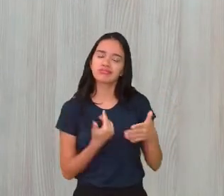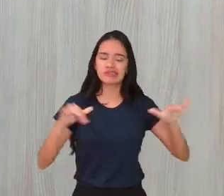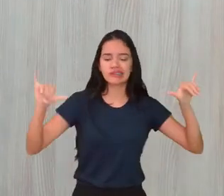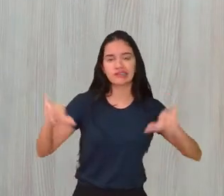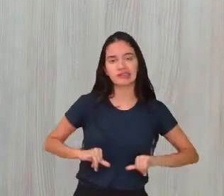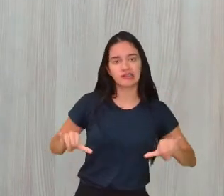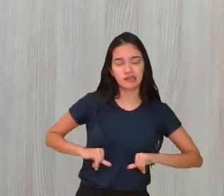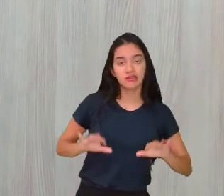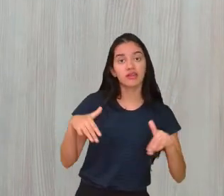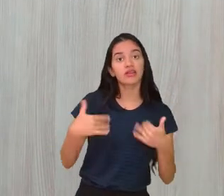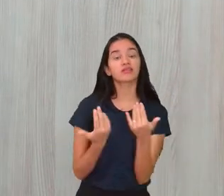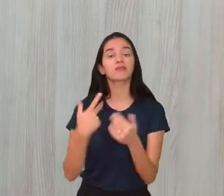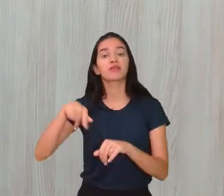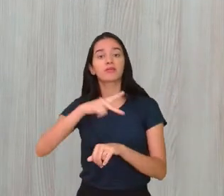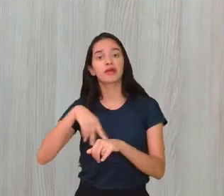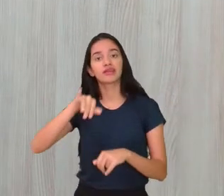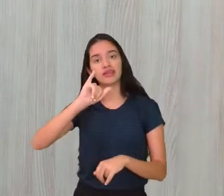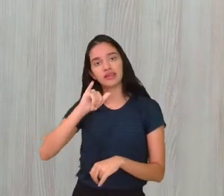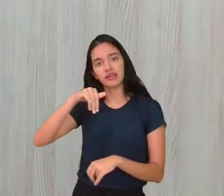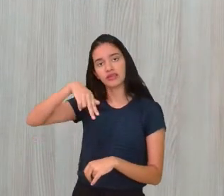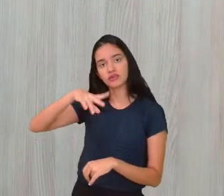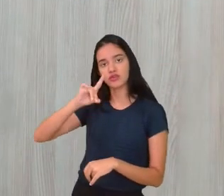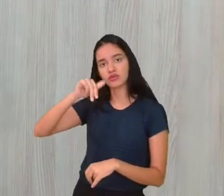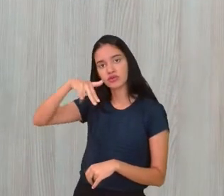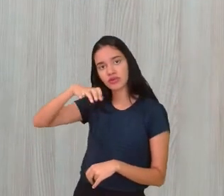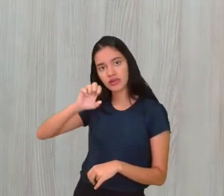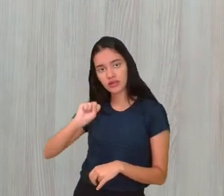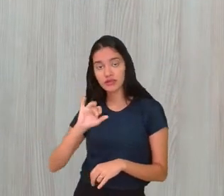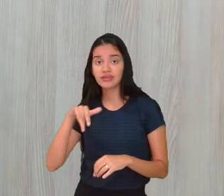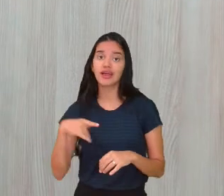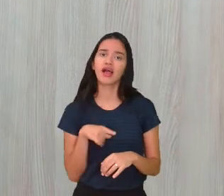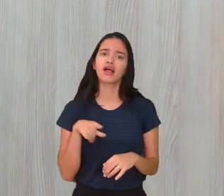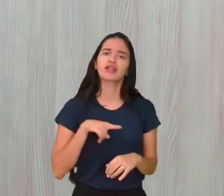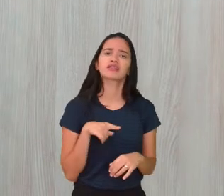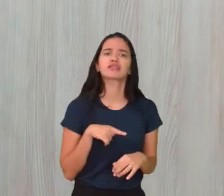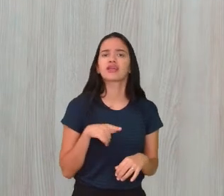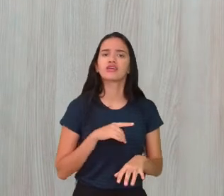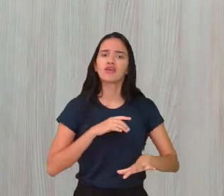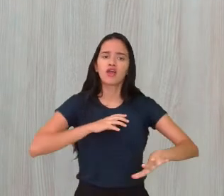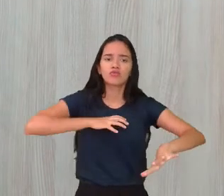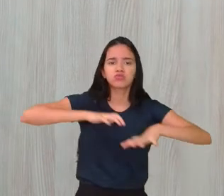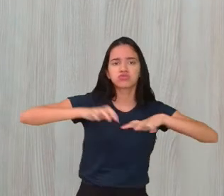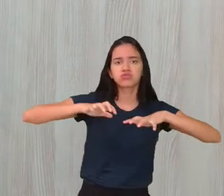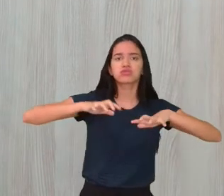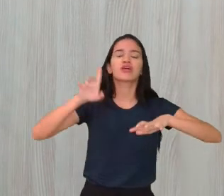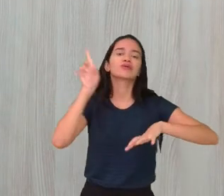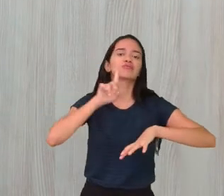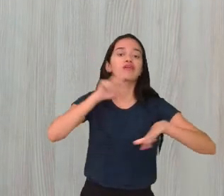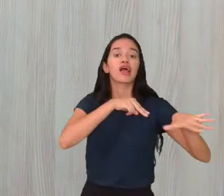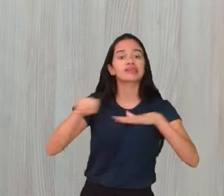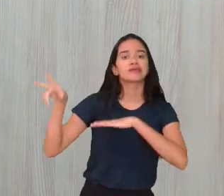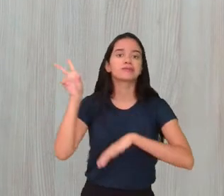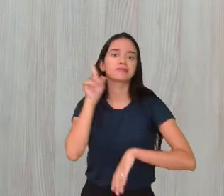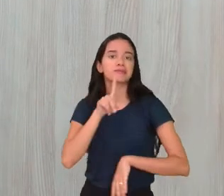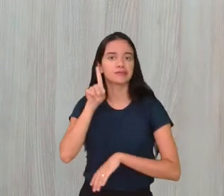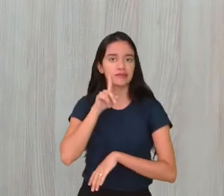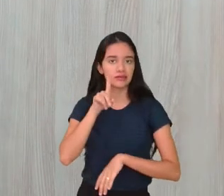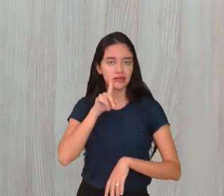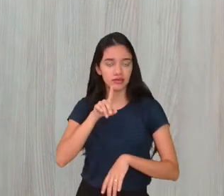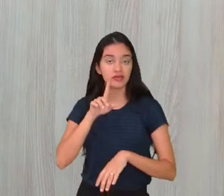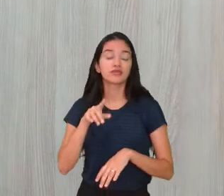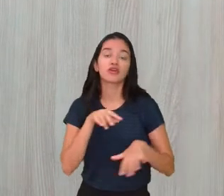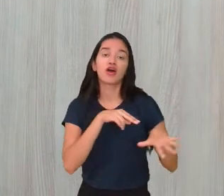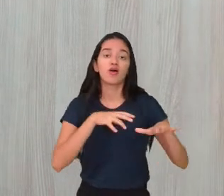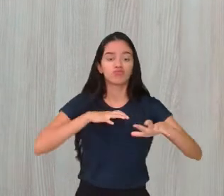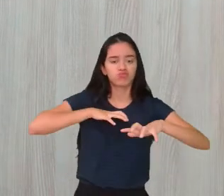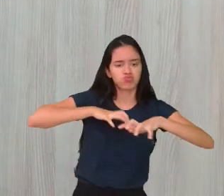exemplo, na Indonésia. Isso. Não é? Houve um abalo sísmico, por exemplo, nos Estados Unidos semana passada, na região de São Francisco, ali